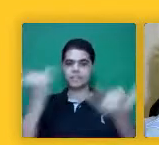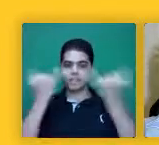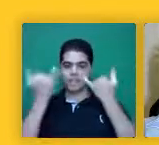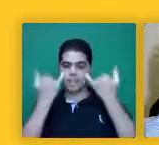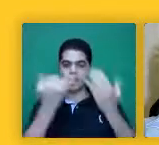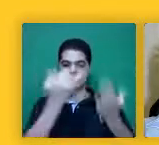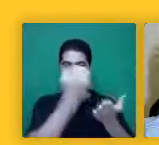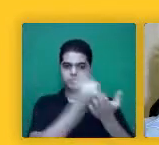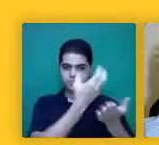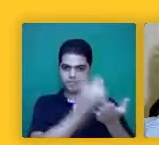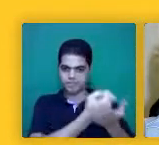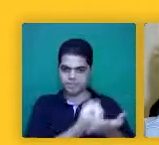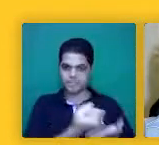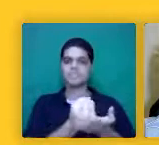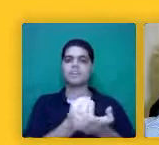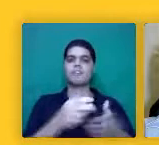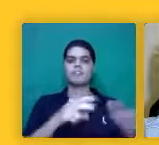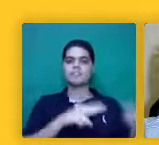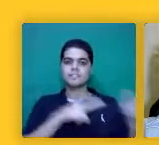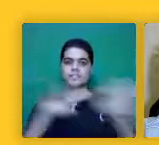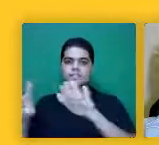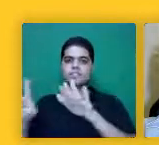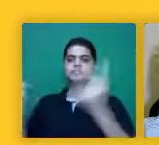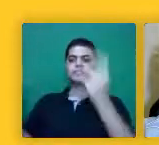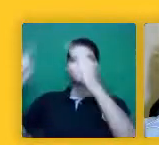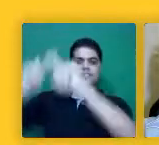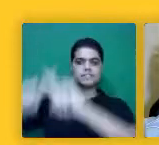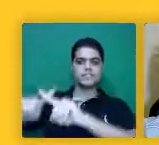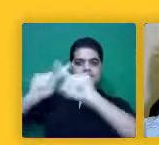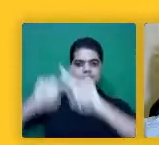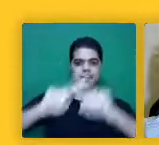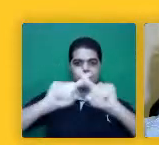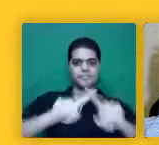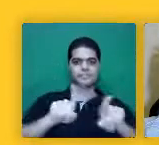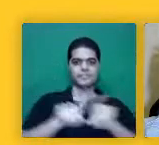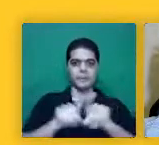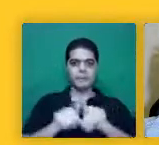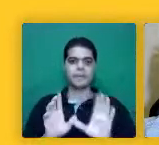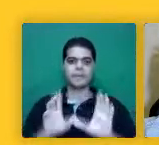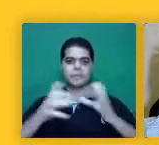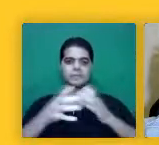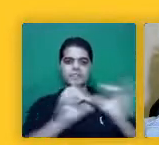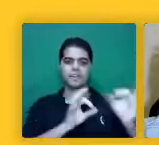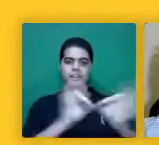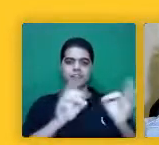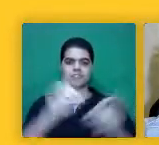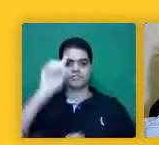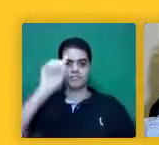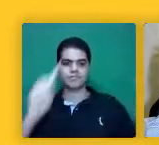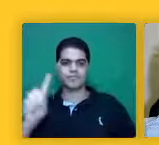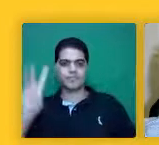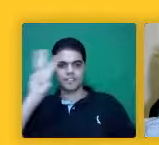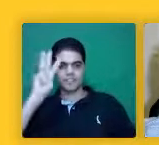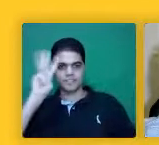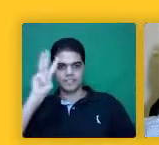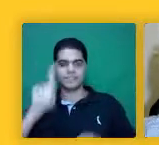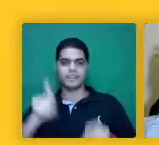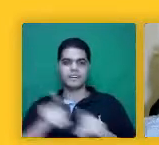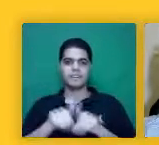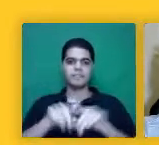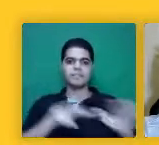dos desafios, montagem dos times começa ali na terça-feira, maratona vai rolar no próximo final de semana, 21, 22 e